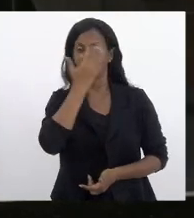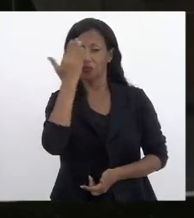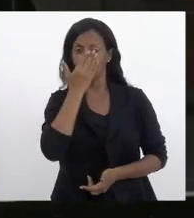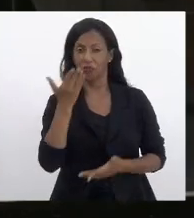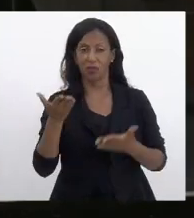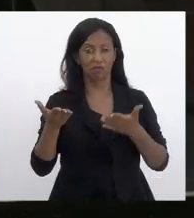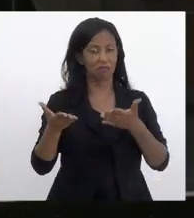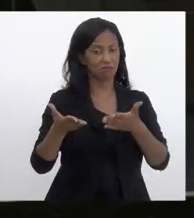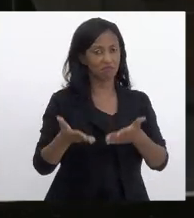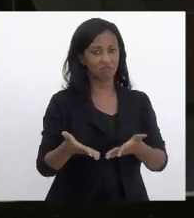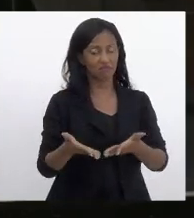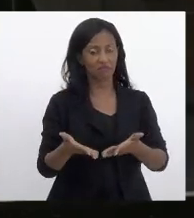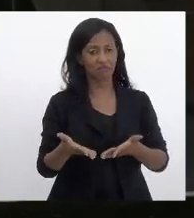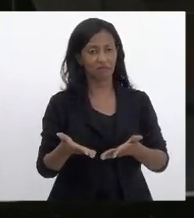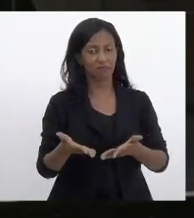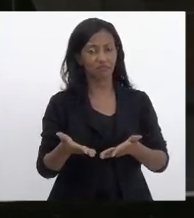intenção